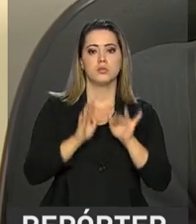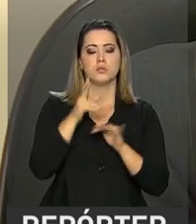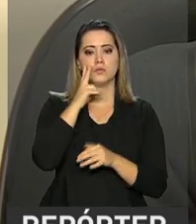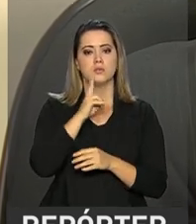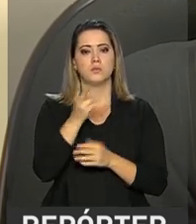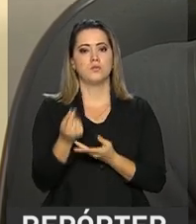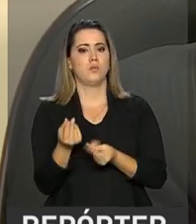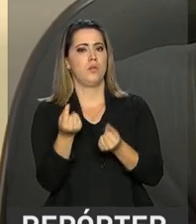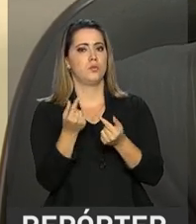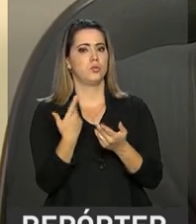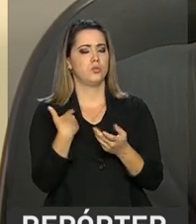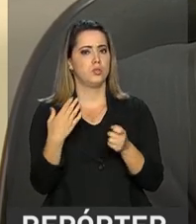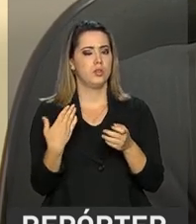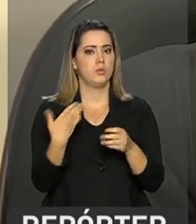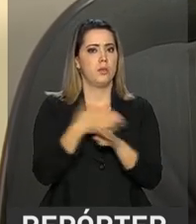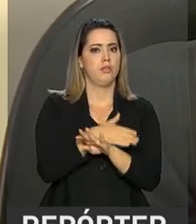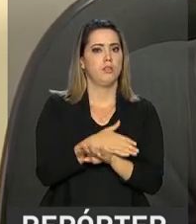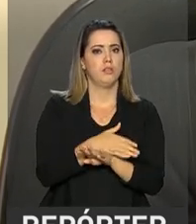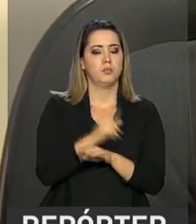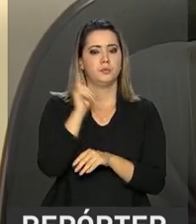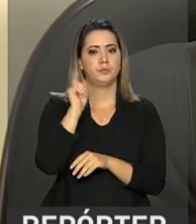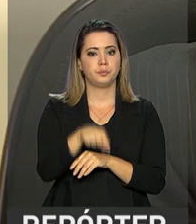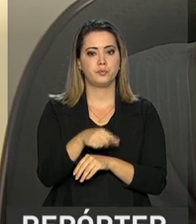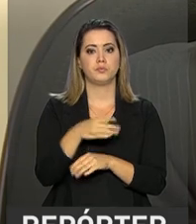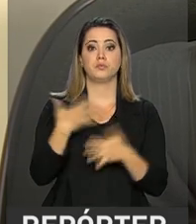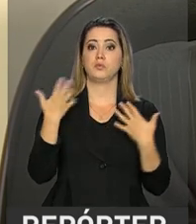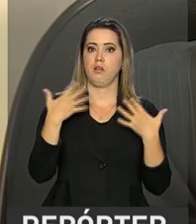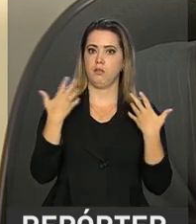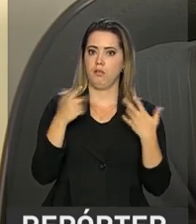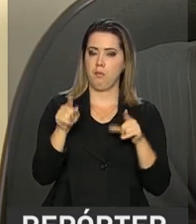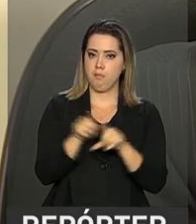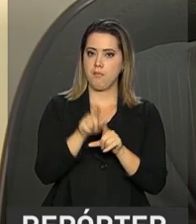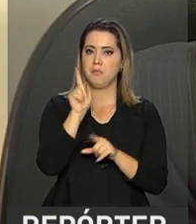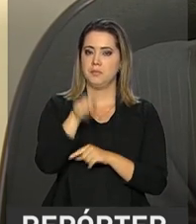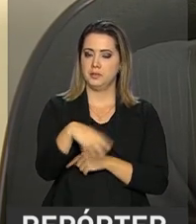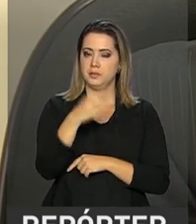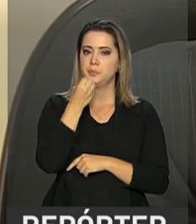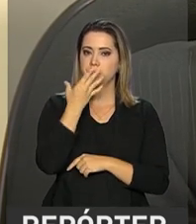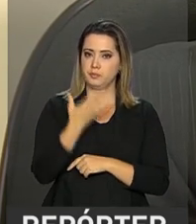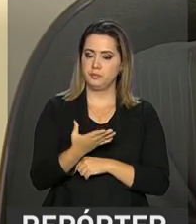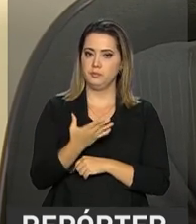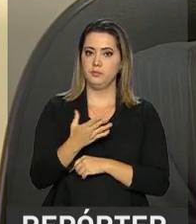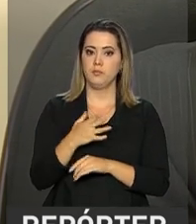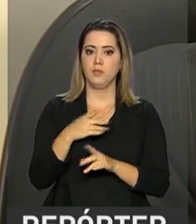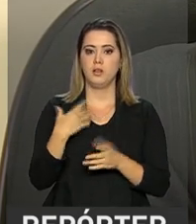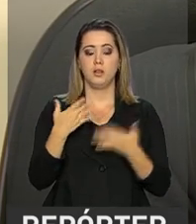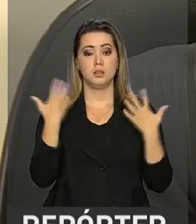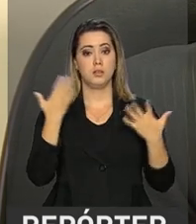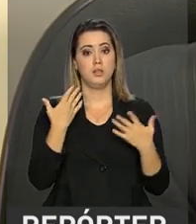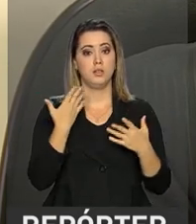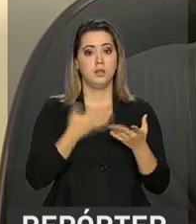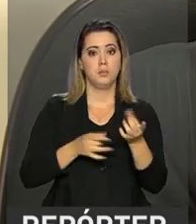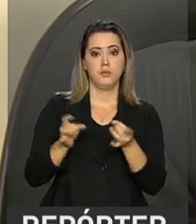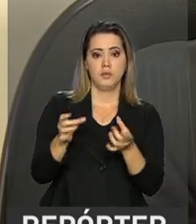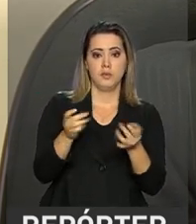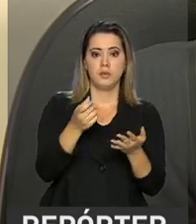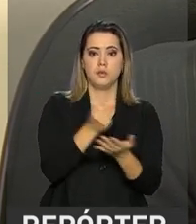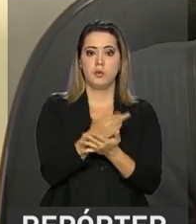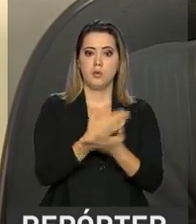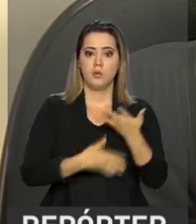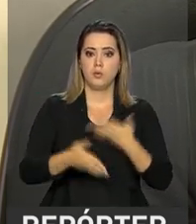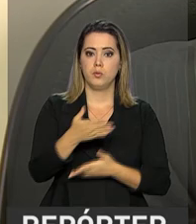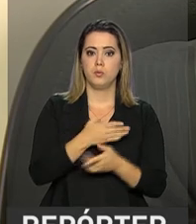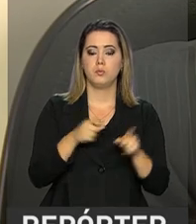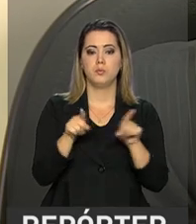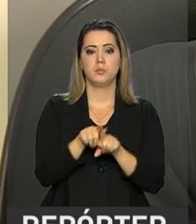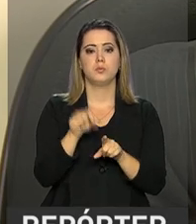um recurso pingando na conta, né? Então isso anima, de qualquer forma, e anima o comércio, né? E